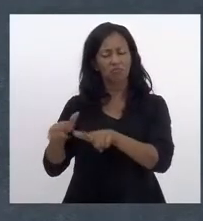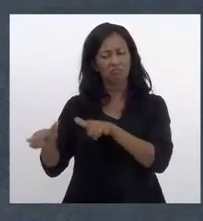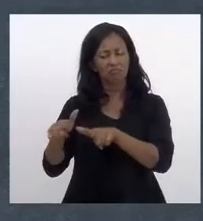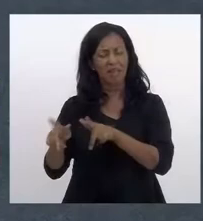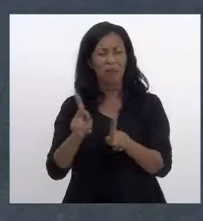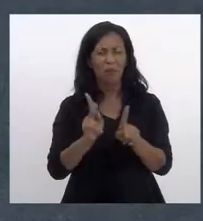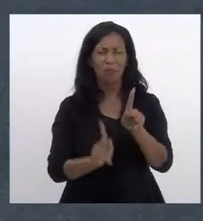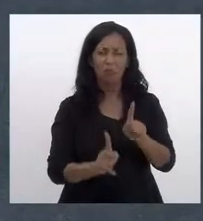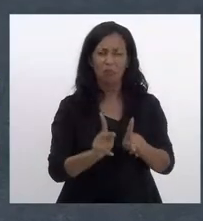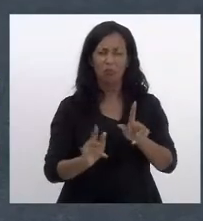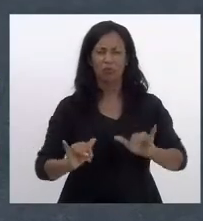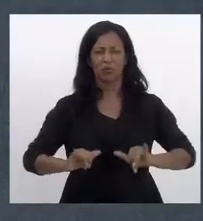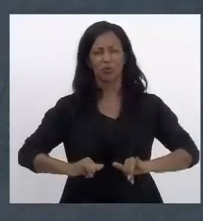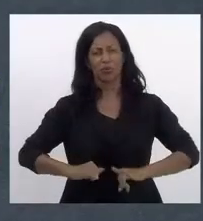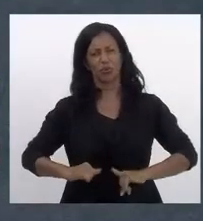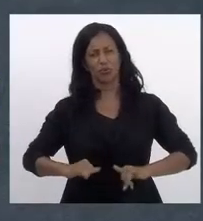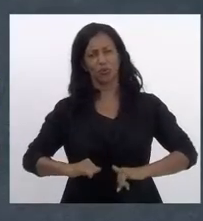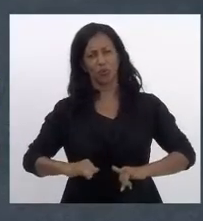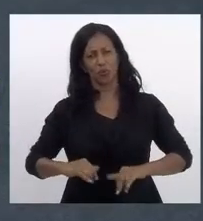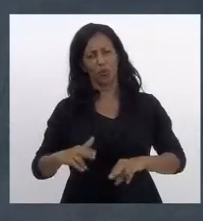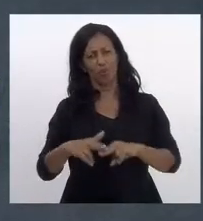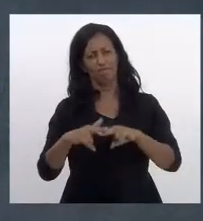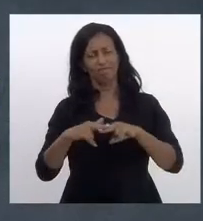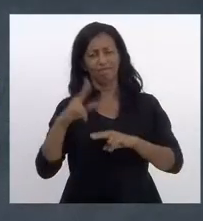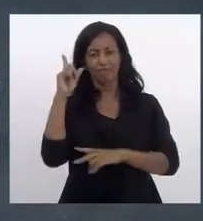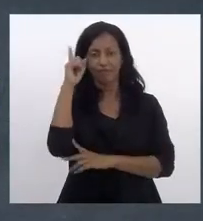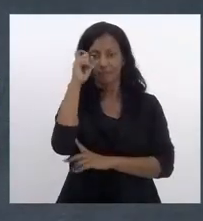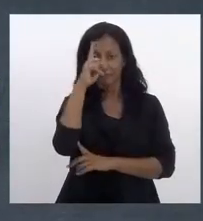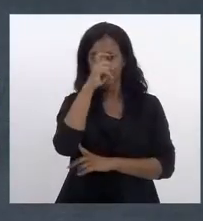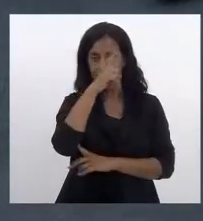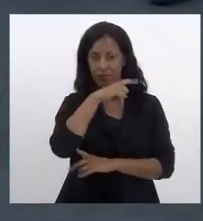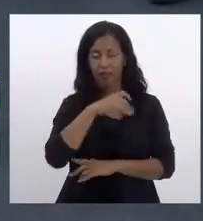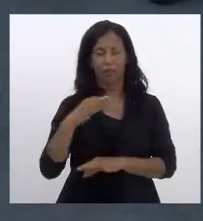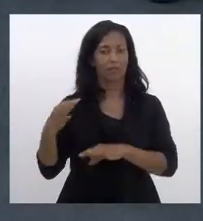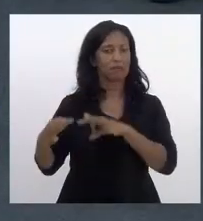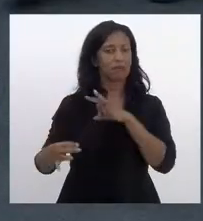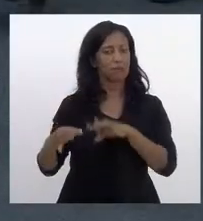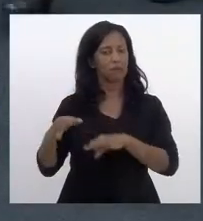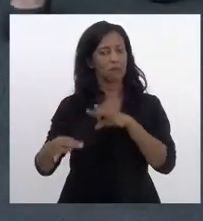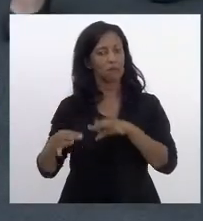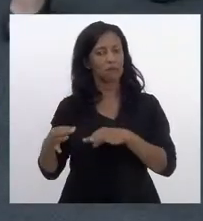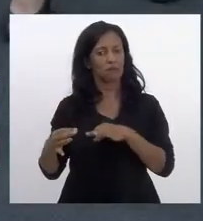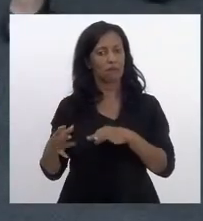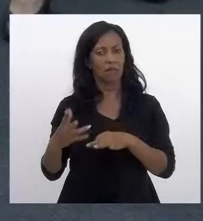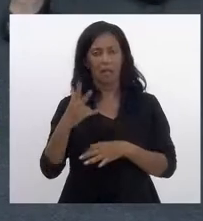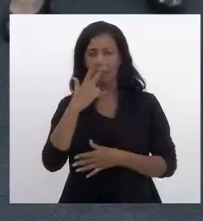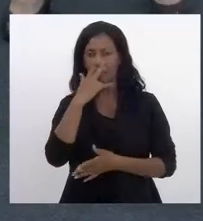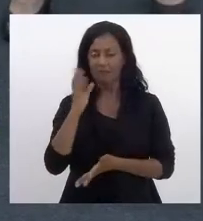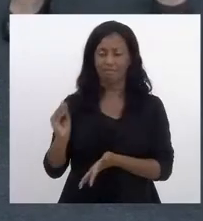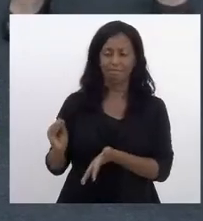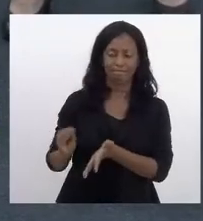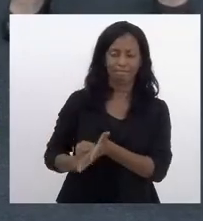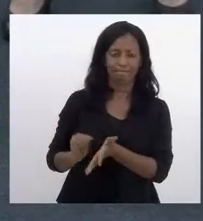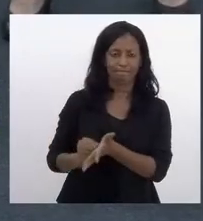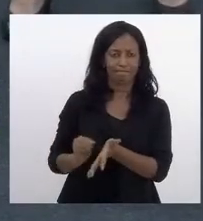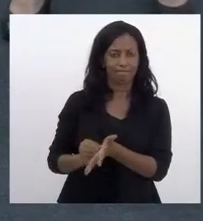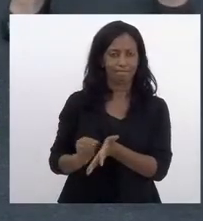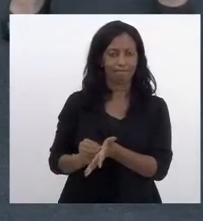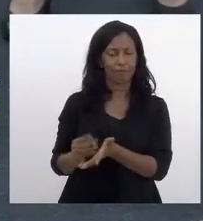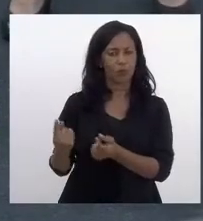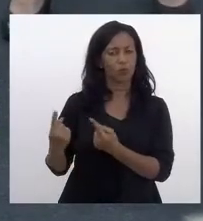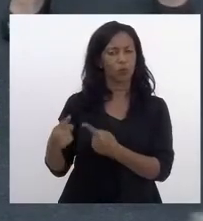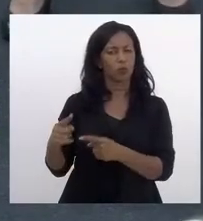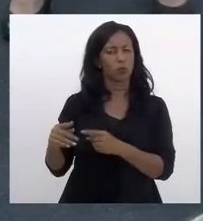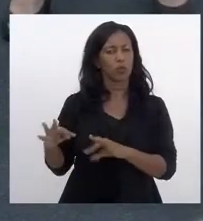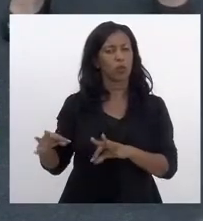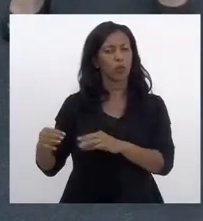sofre demais por conta dessas dificuldades que a justiça, vamos dizer, ineficiente, acaba provocando em